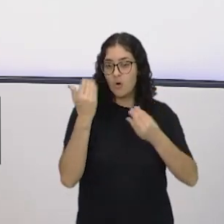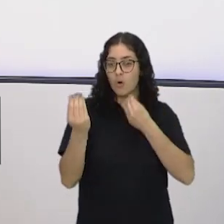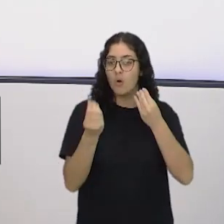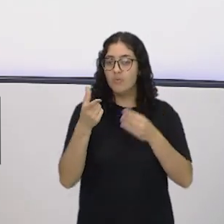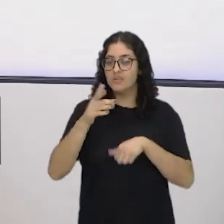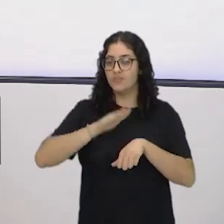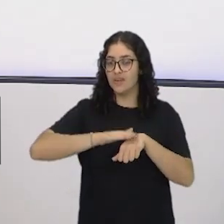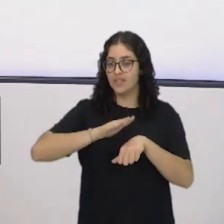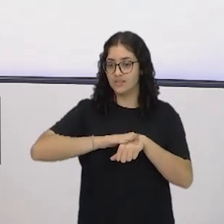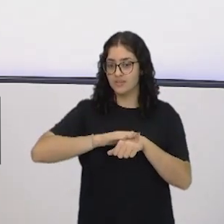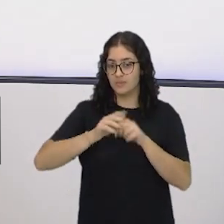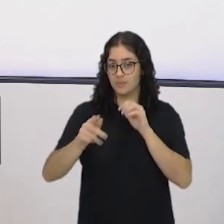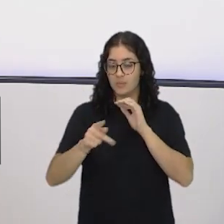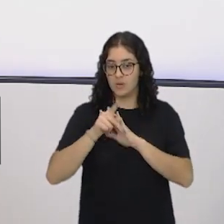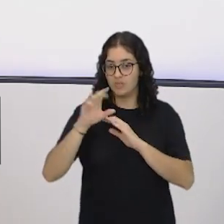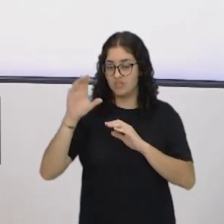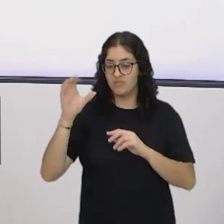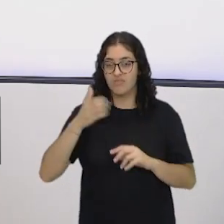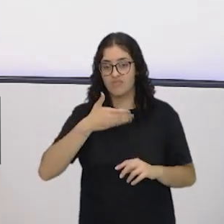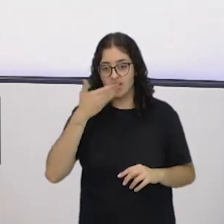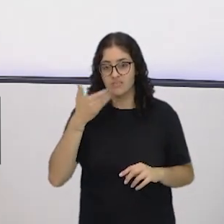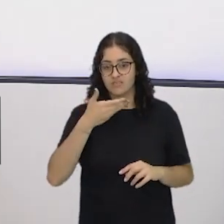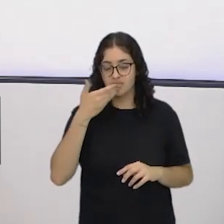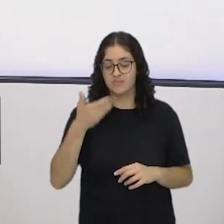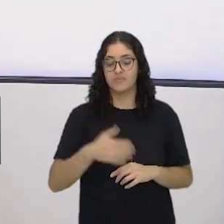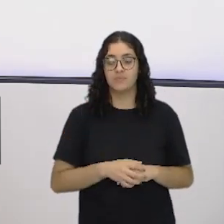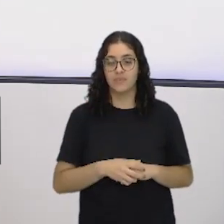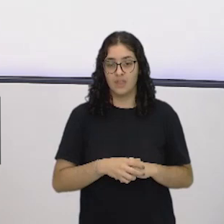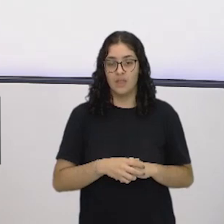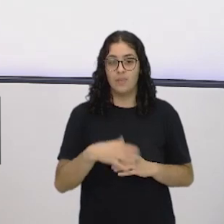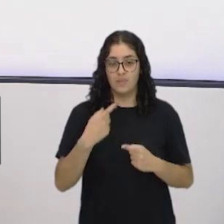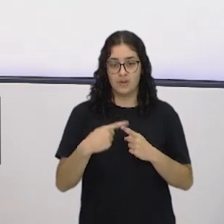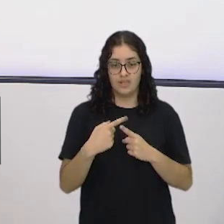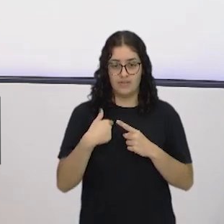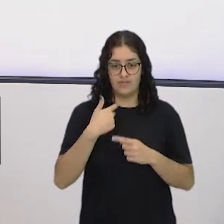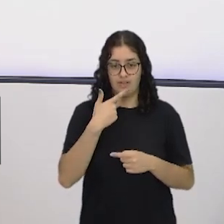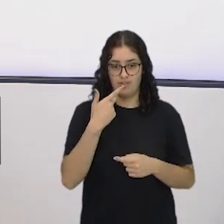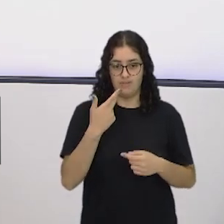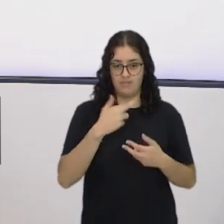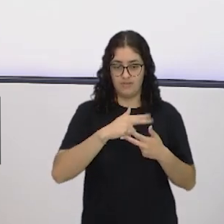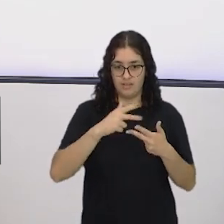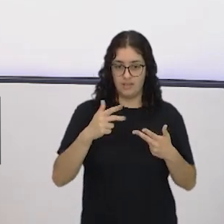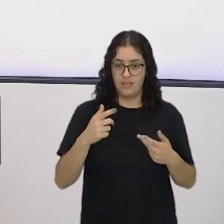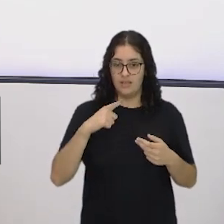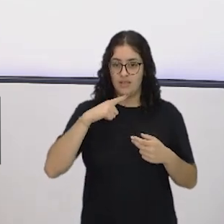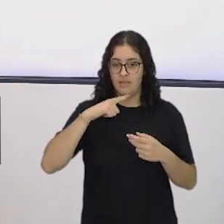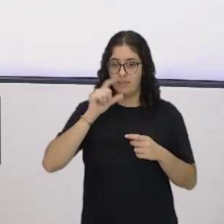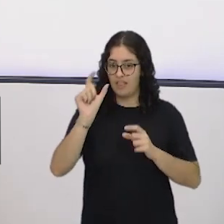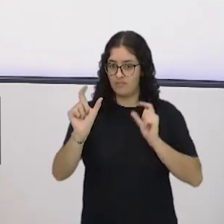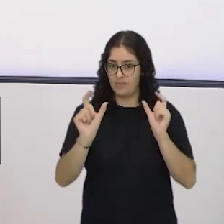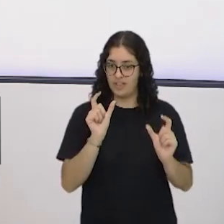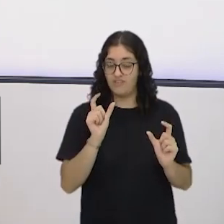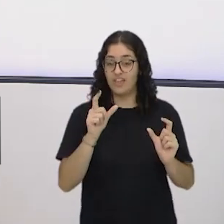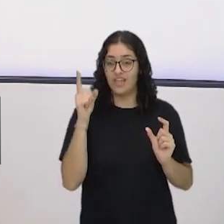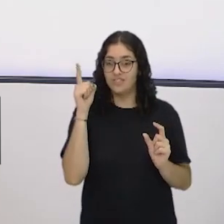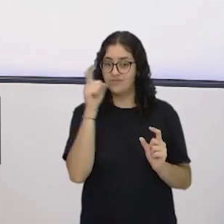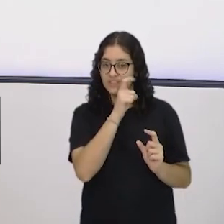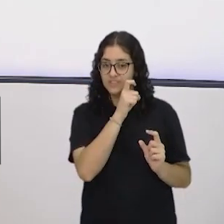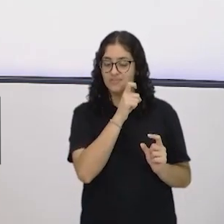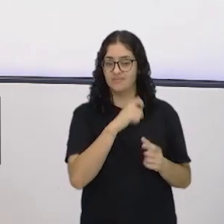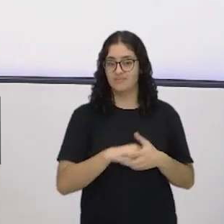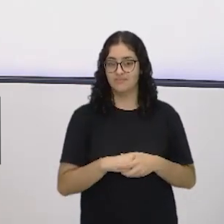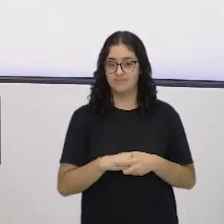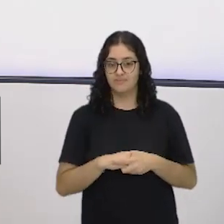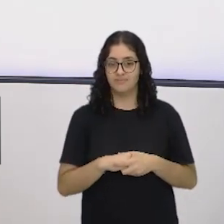essa construção de sentidos? É a forma mais fácil para vocês, porque quando a gente fala de semiose, semiótica, isso tudo é muito complicado. Na verdade,